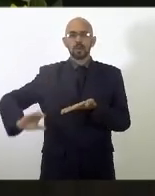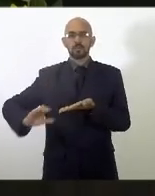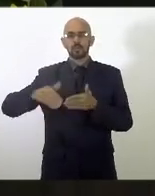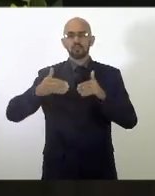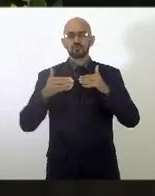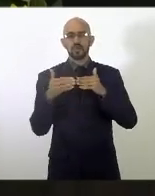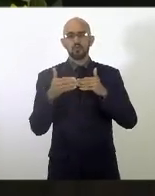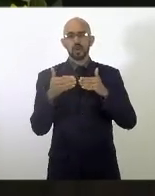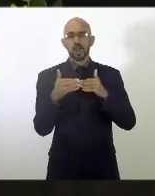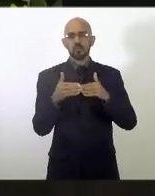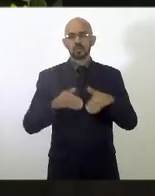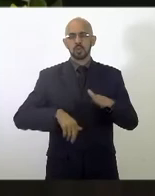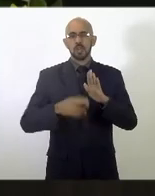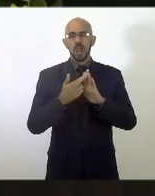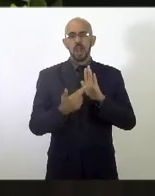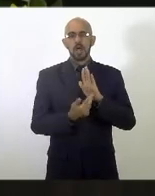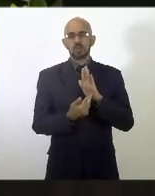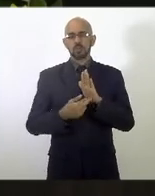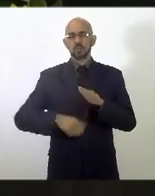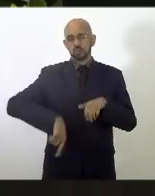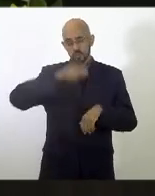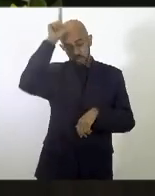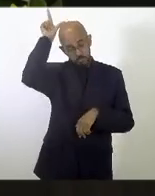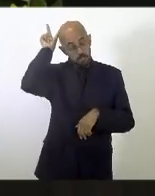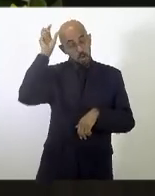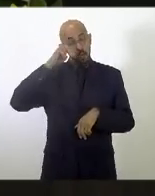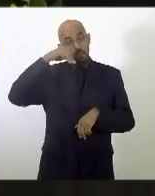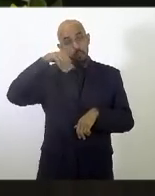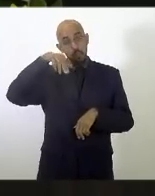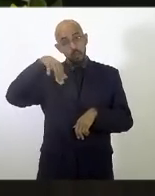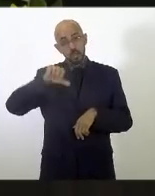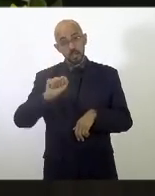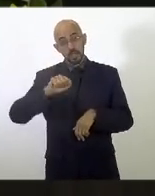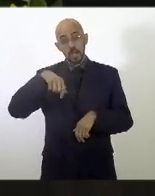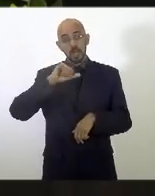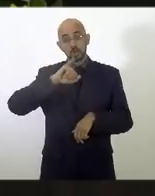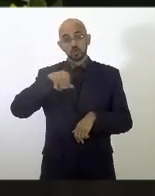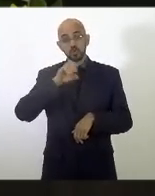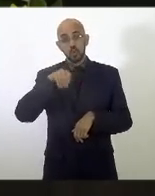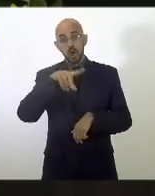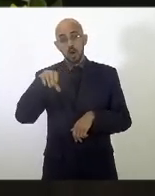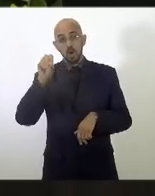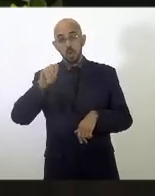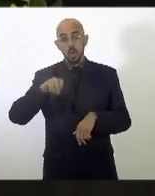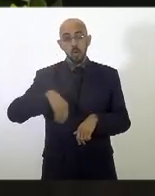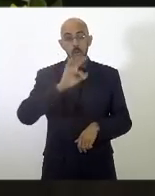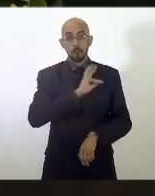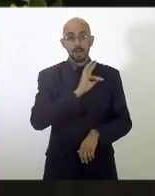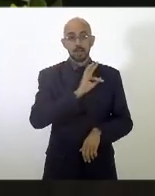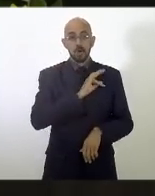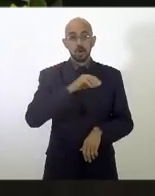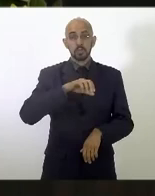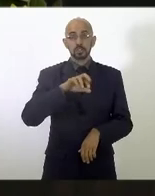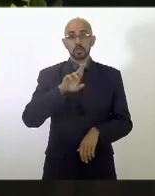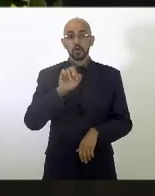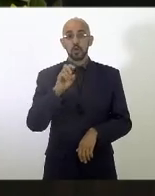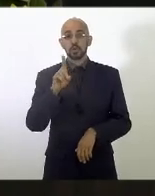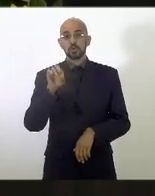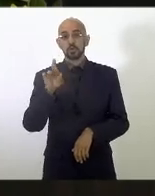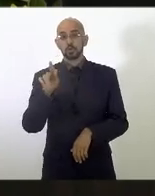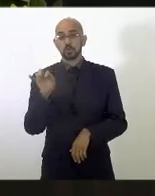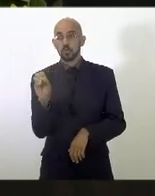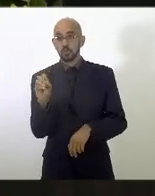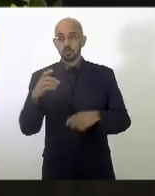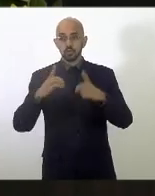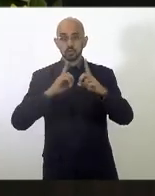favorável. Relatores, deputados Luiz Paulo, Mônica Francisco, João Peixoto, Marta Rocha, e Rodrigo Bacelar. Em discussão. Não